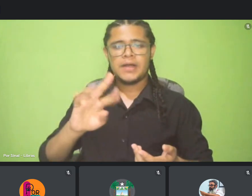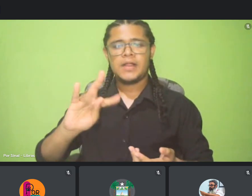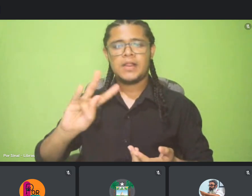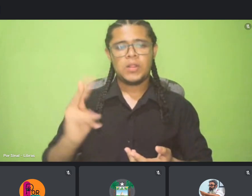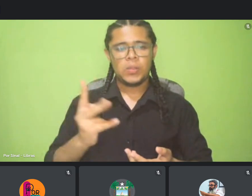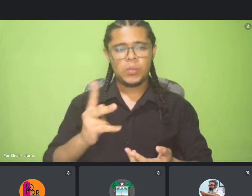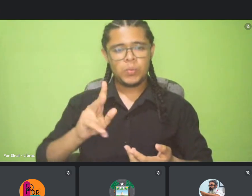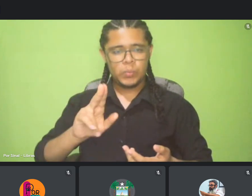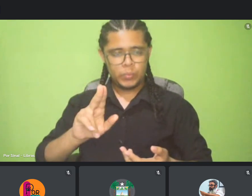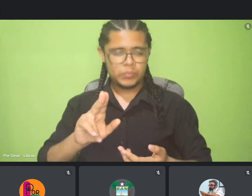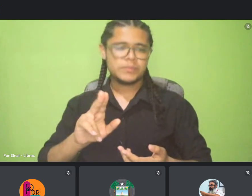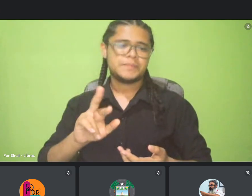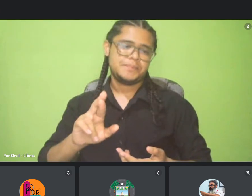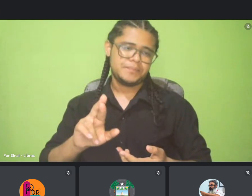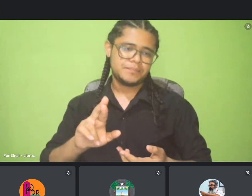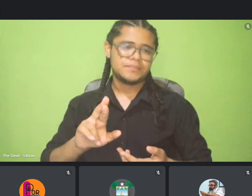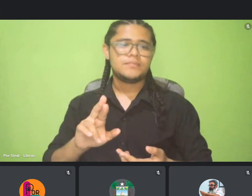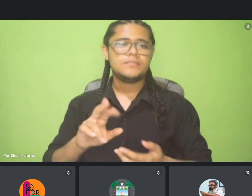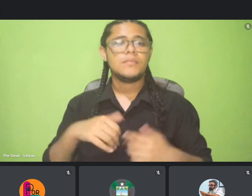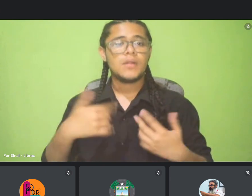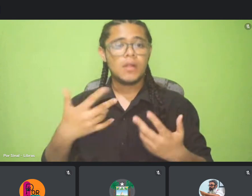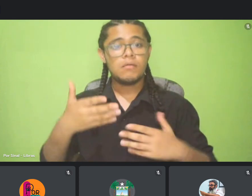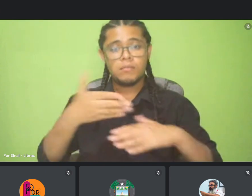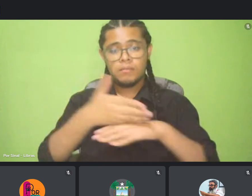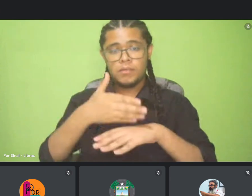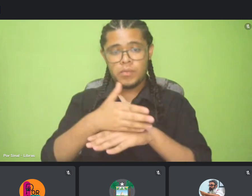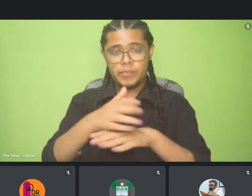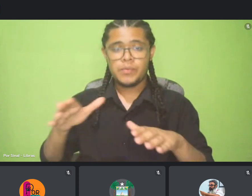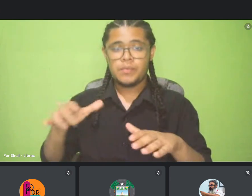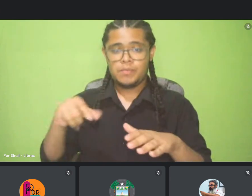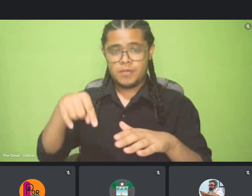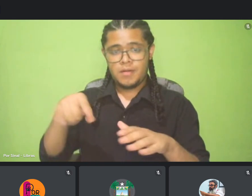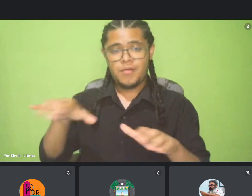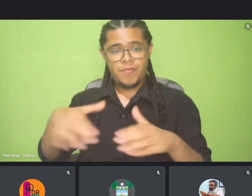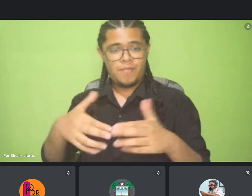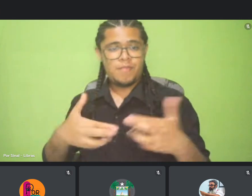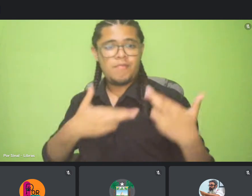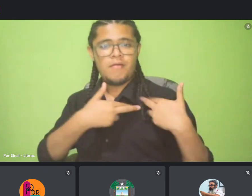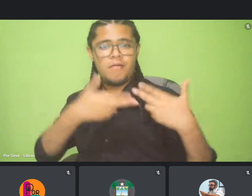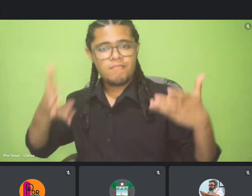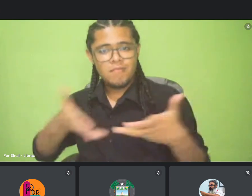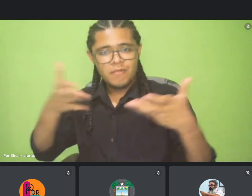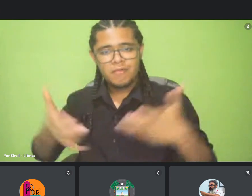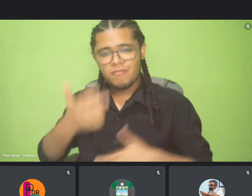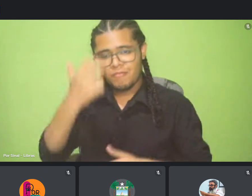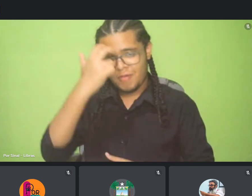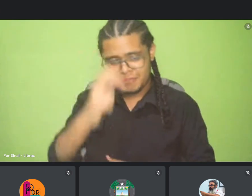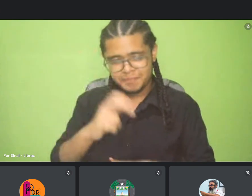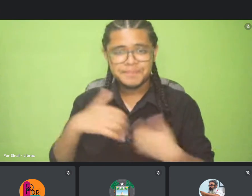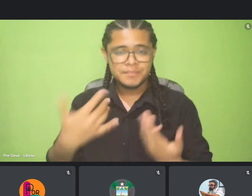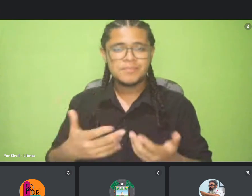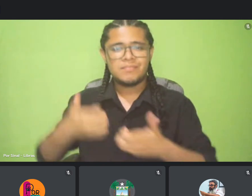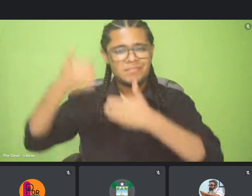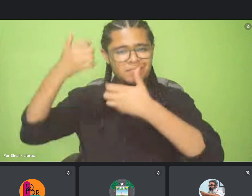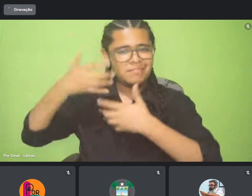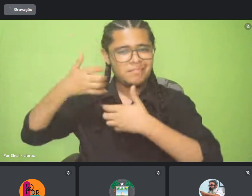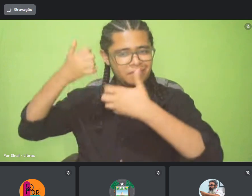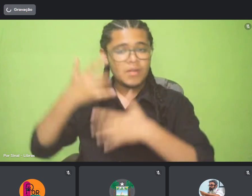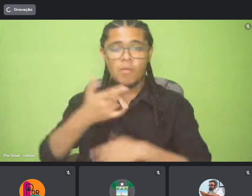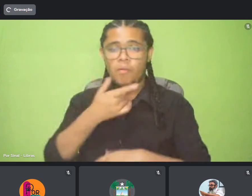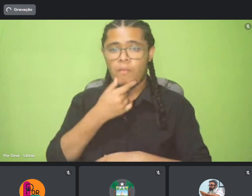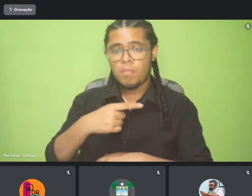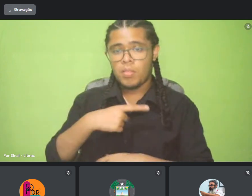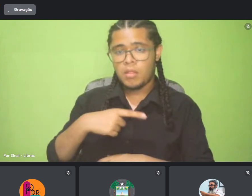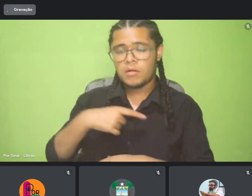cultural da Fundação José Augusto. Sou um em branco caucasiano, tenho 40 anos,